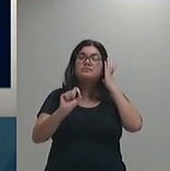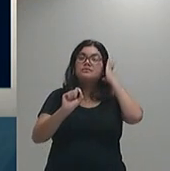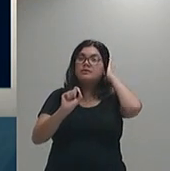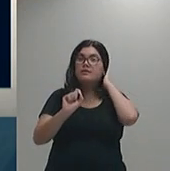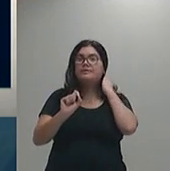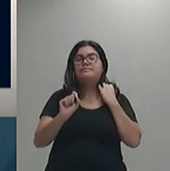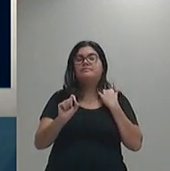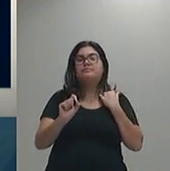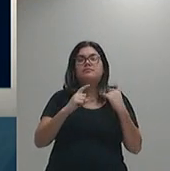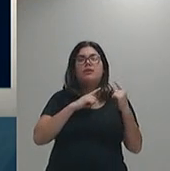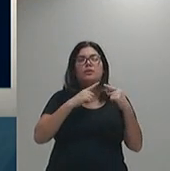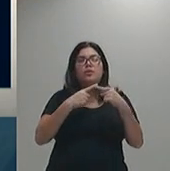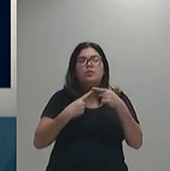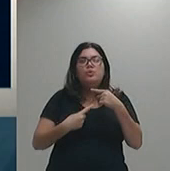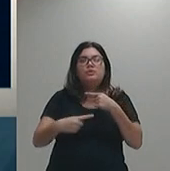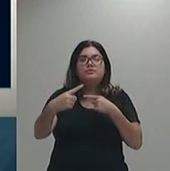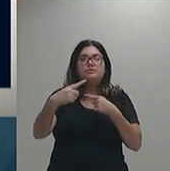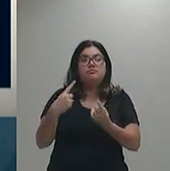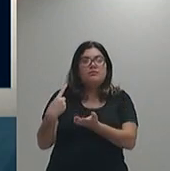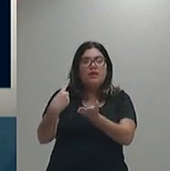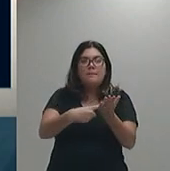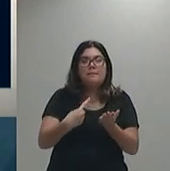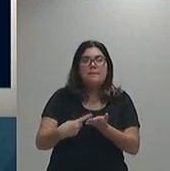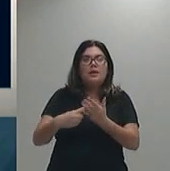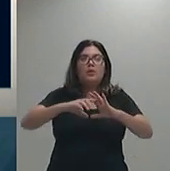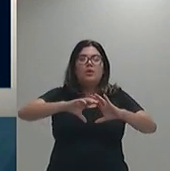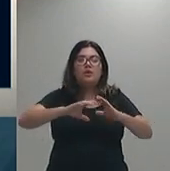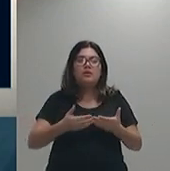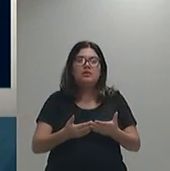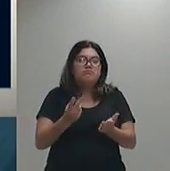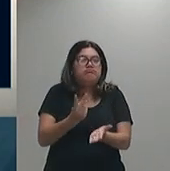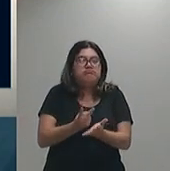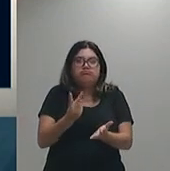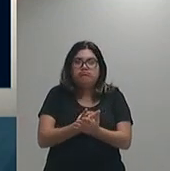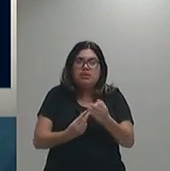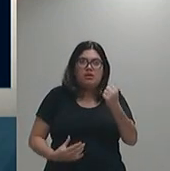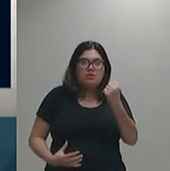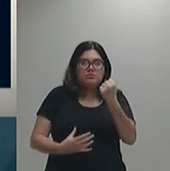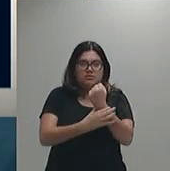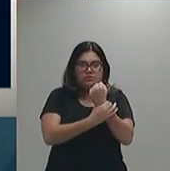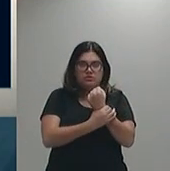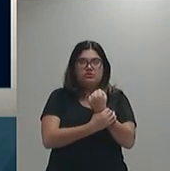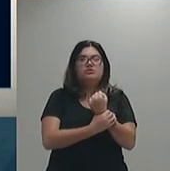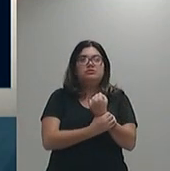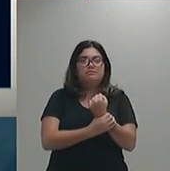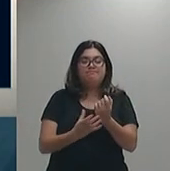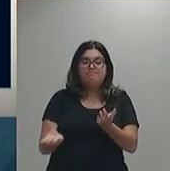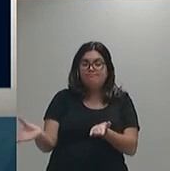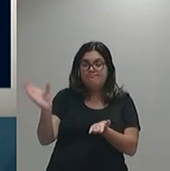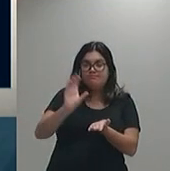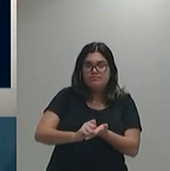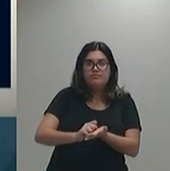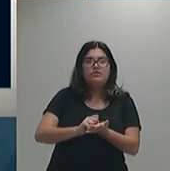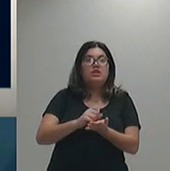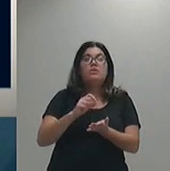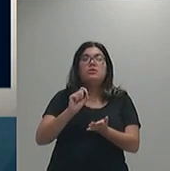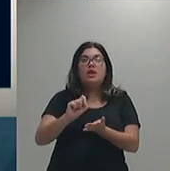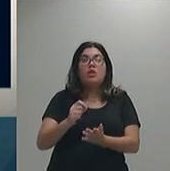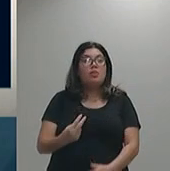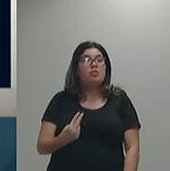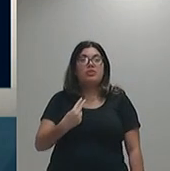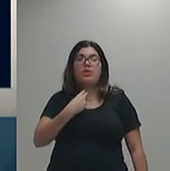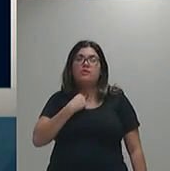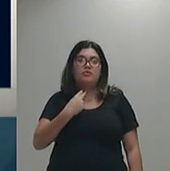estende aos pactos coletivos essa mesma garantia da ressalva de que não se pode